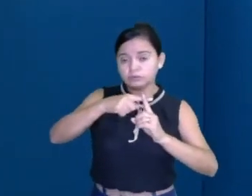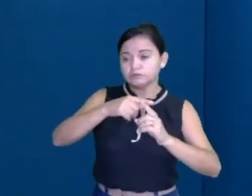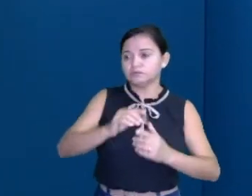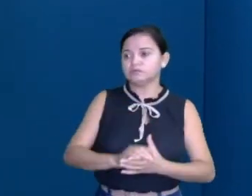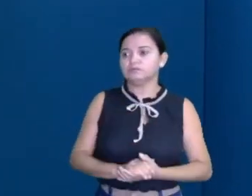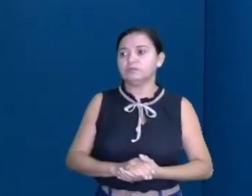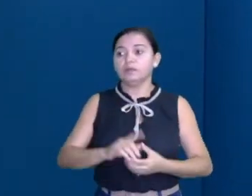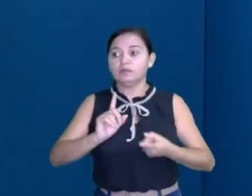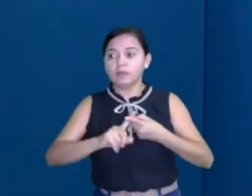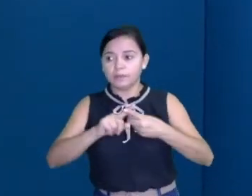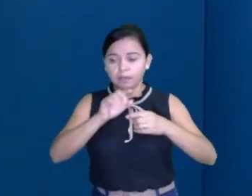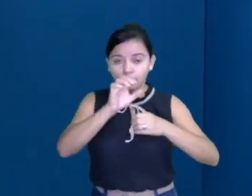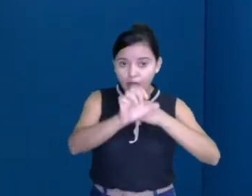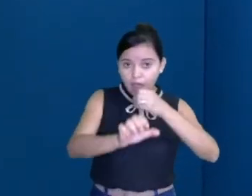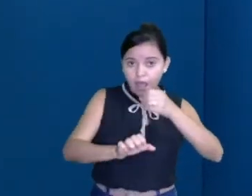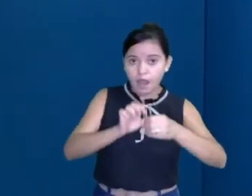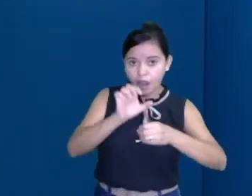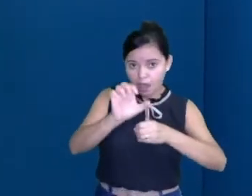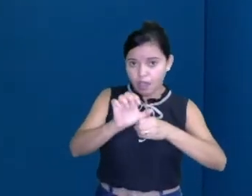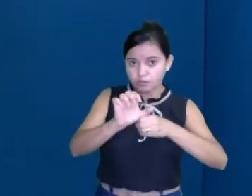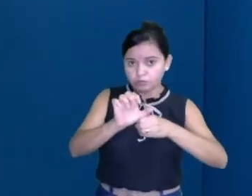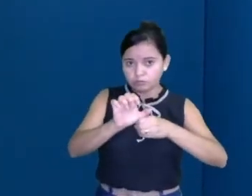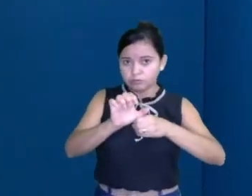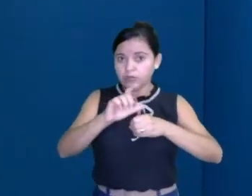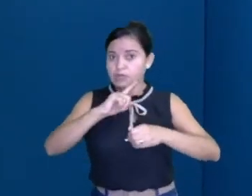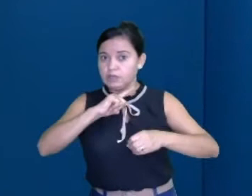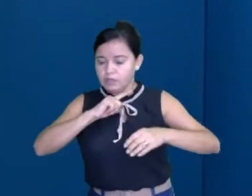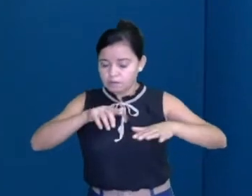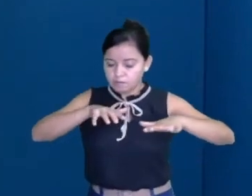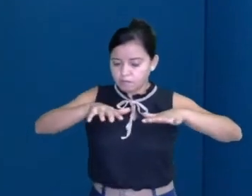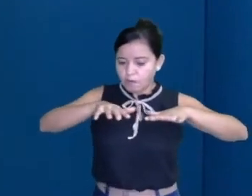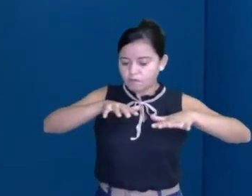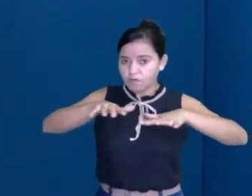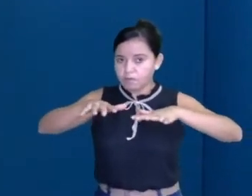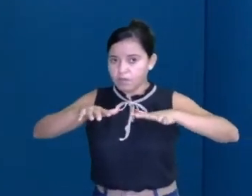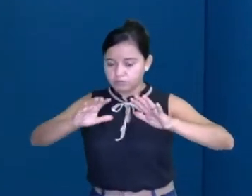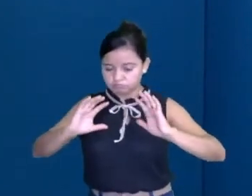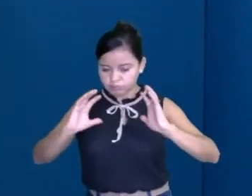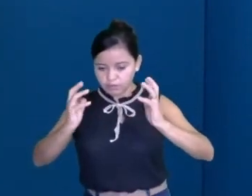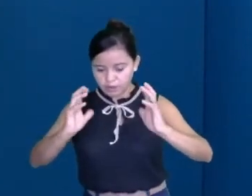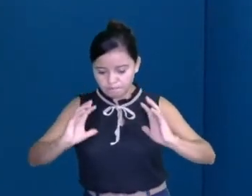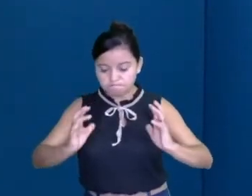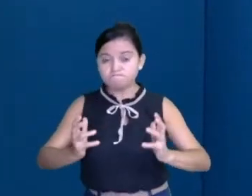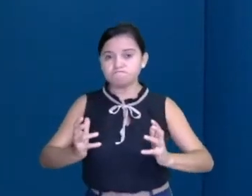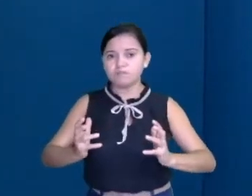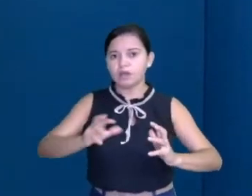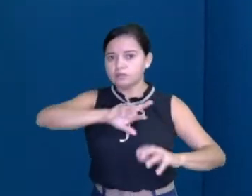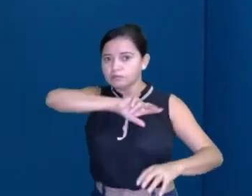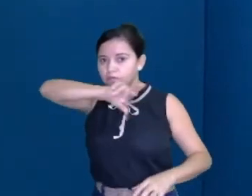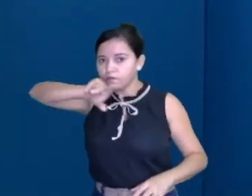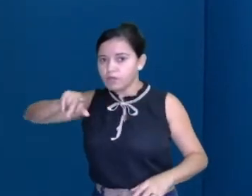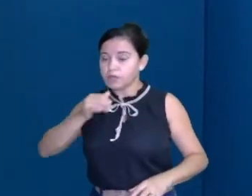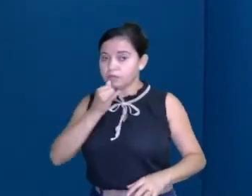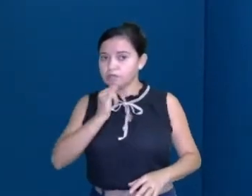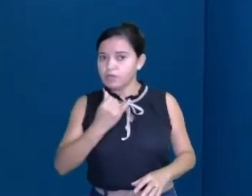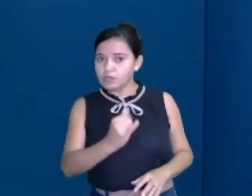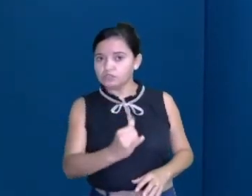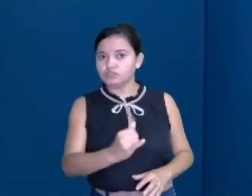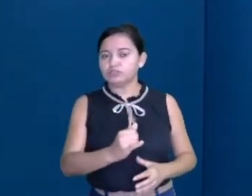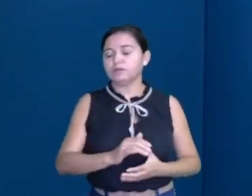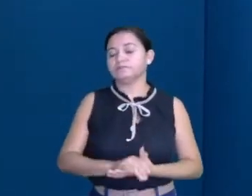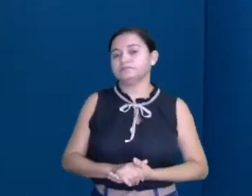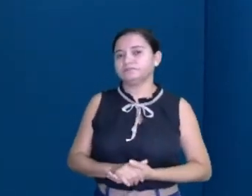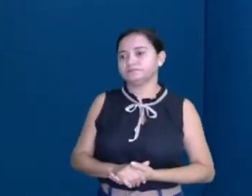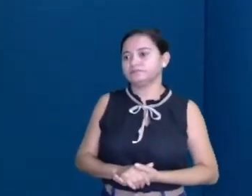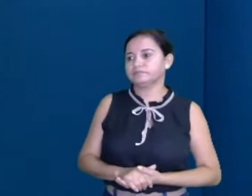por elétrons, né, que se movem em camadas diferentes de níveis de energia. É aquela coisa que a gente está dizendo. Ó. Ele está lá, ó, quando